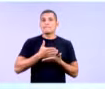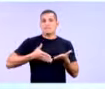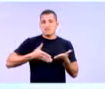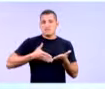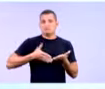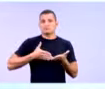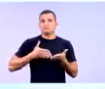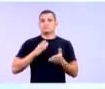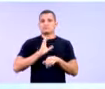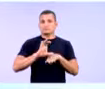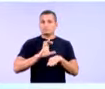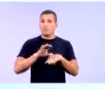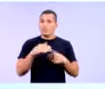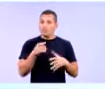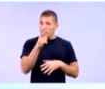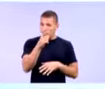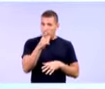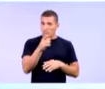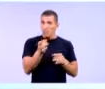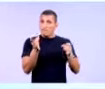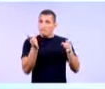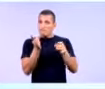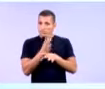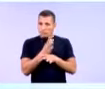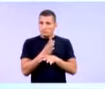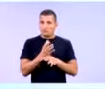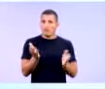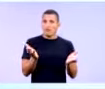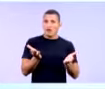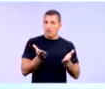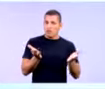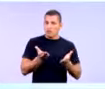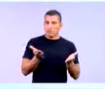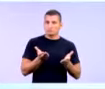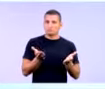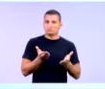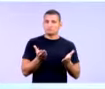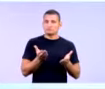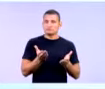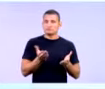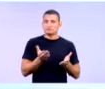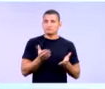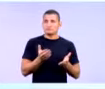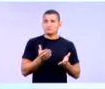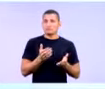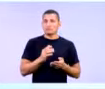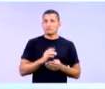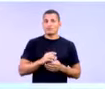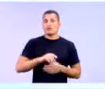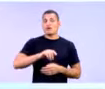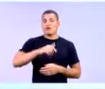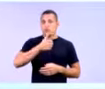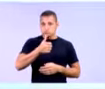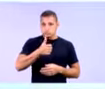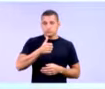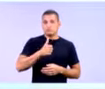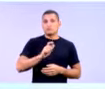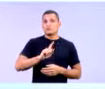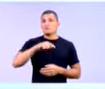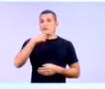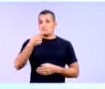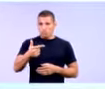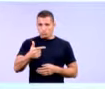Então, vocês, terminando esse módulo, né, essa etapa 1, né, indo para a etapa 2 do